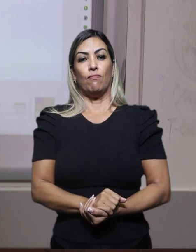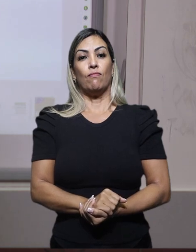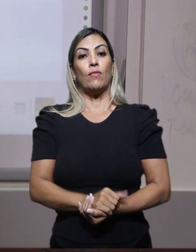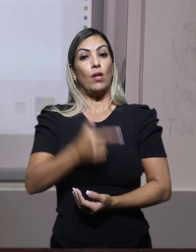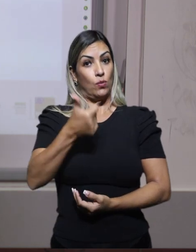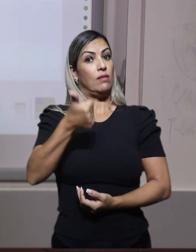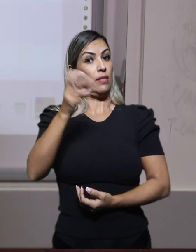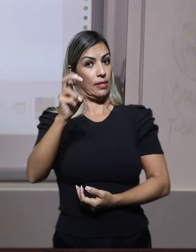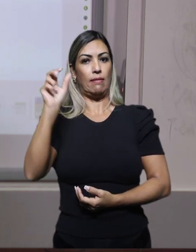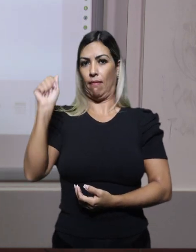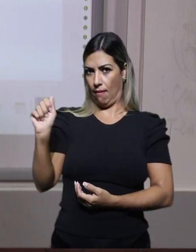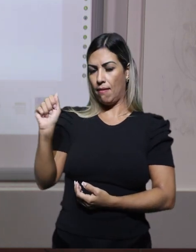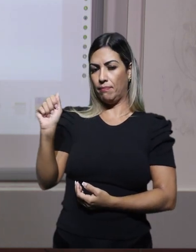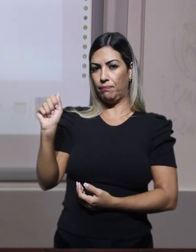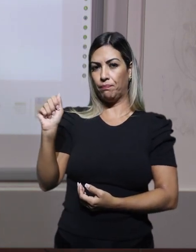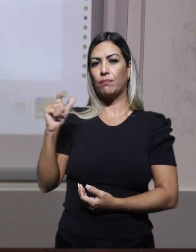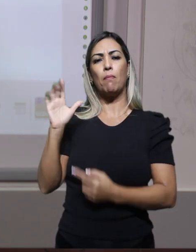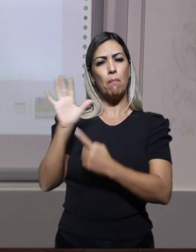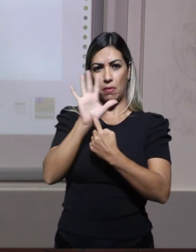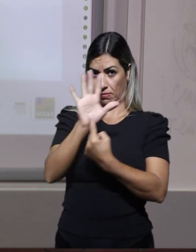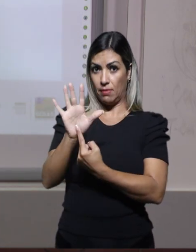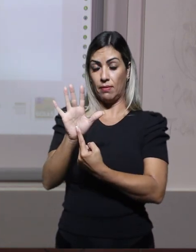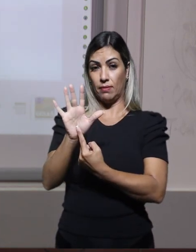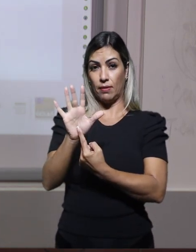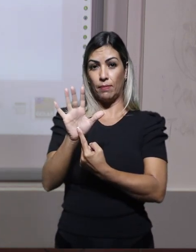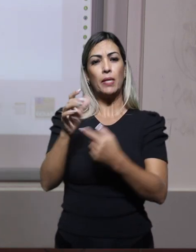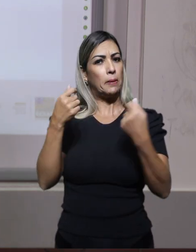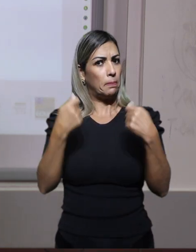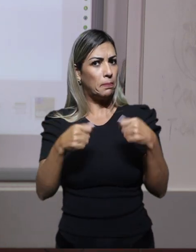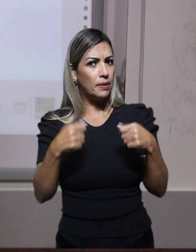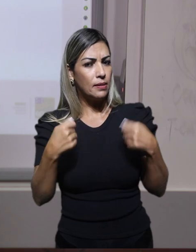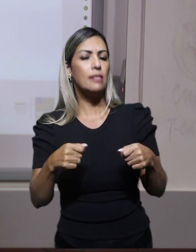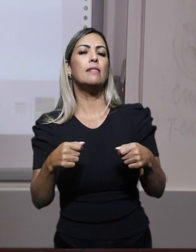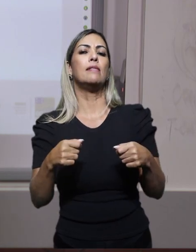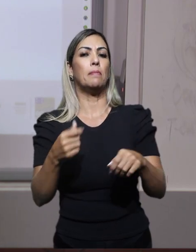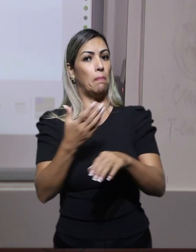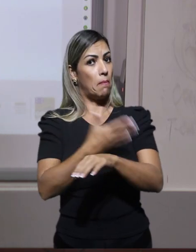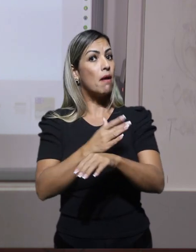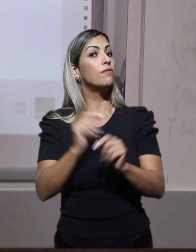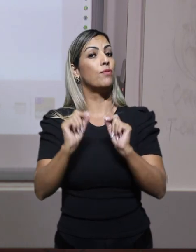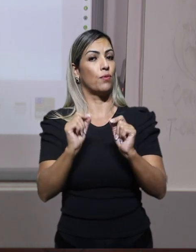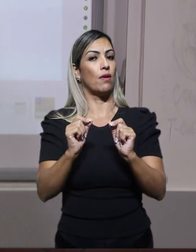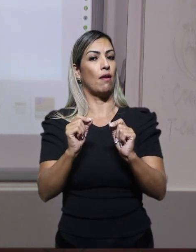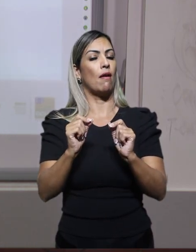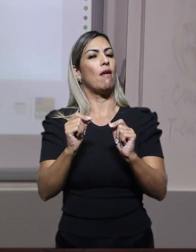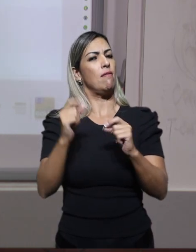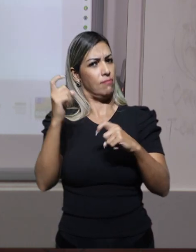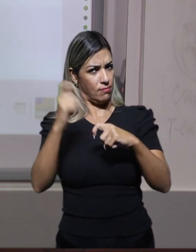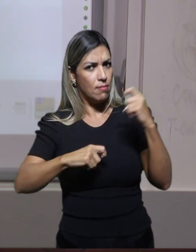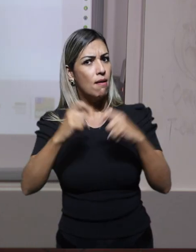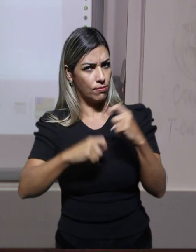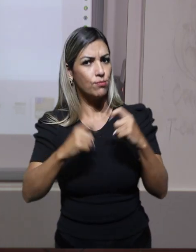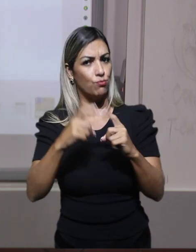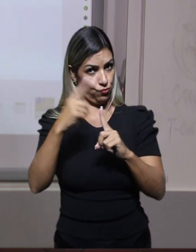O 215A, ele traz então que deve haver a prática de um ato